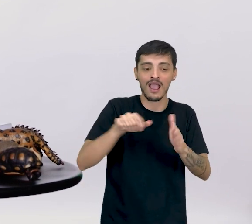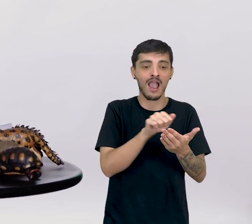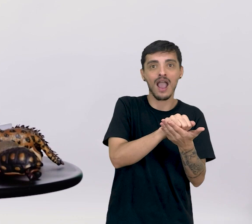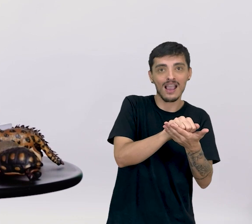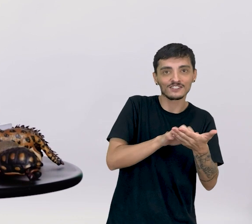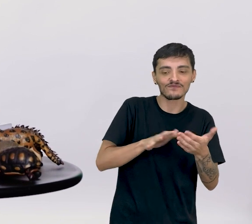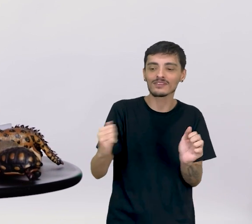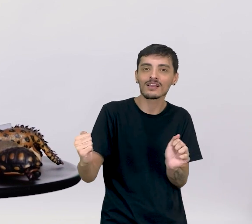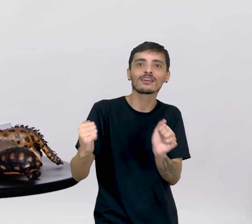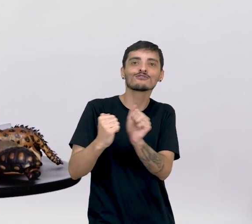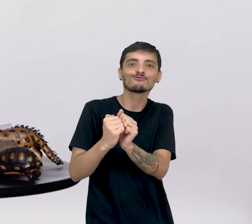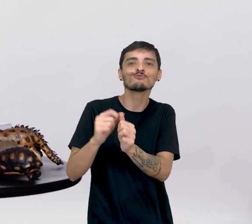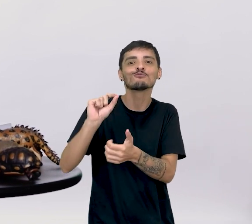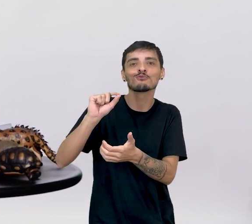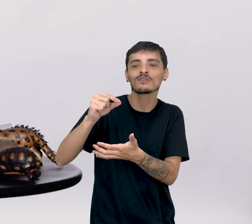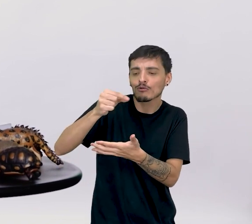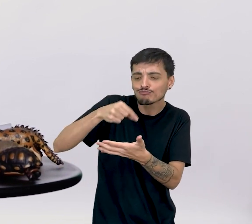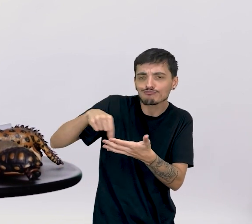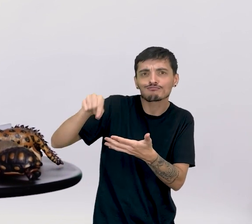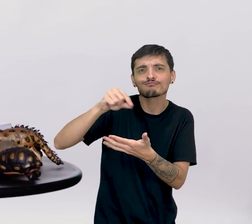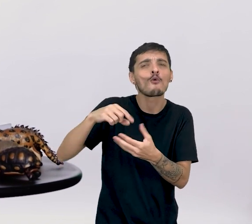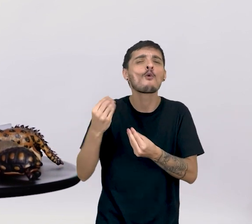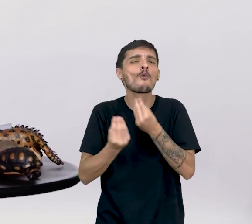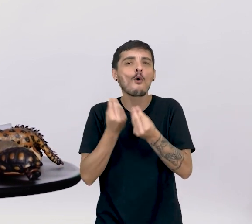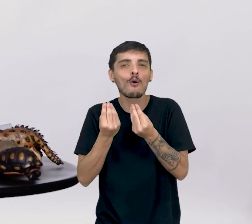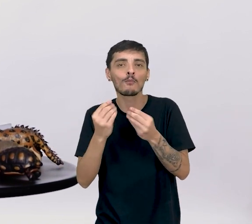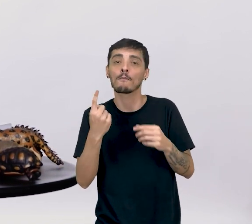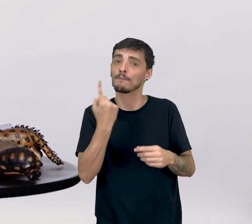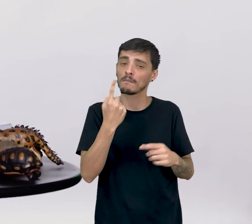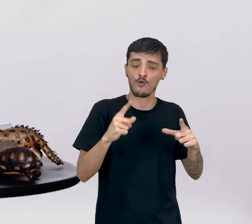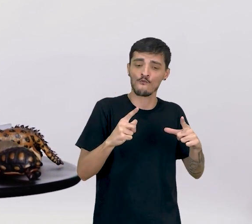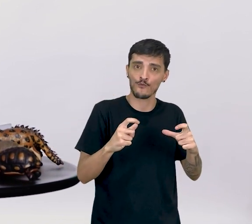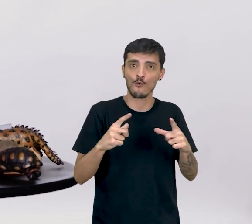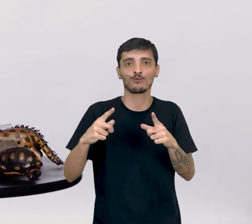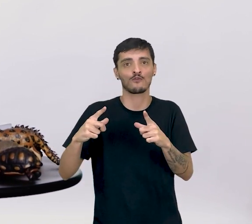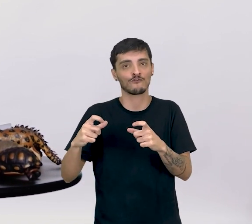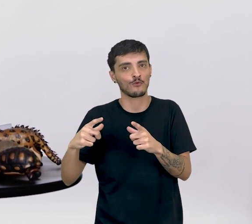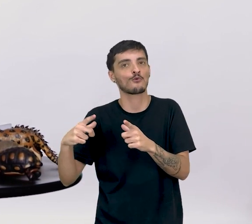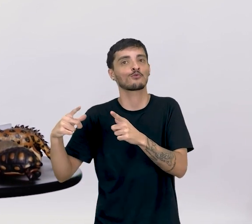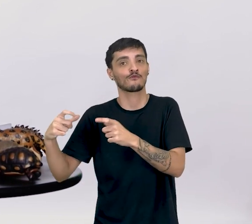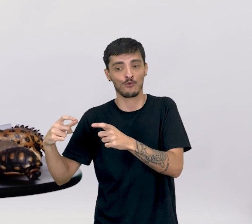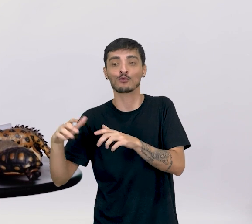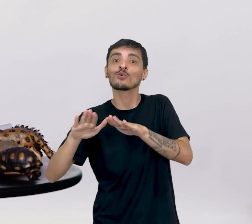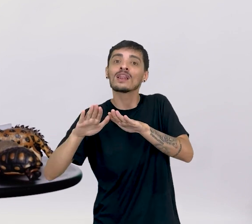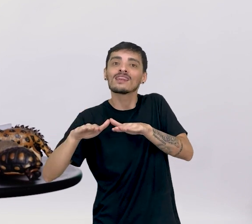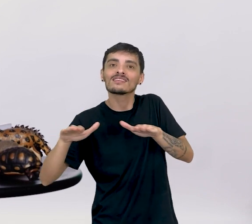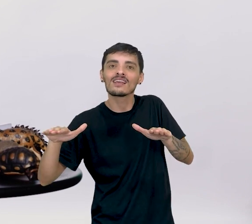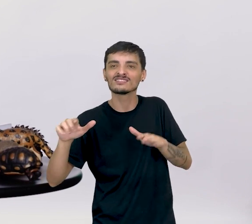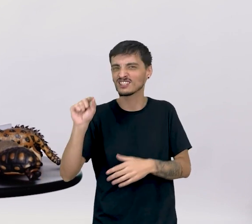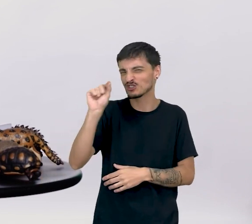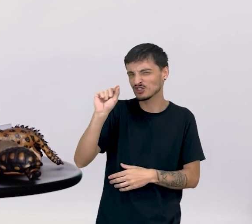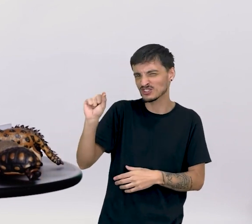com as crianças. Primeiro, ela fotografou diferentes momentos das interações das crianças com o giz. Elas mesmas usavam o giz